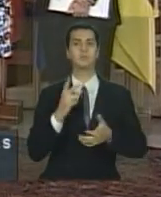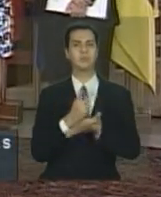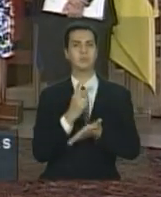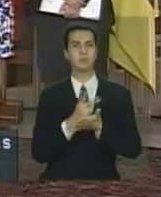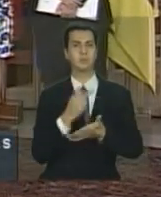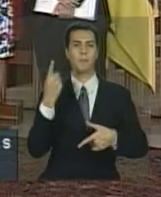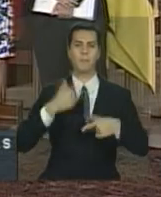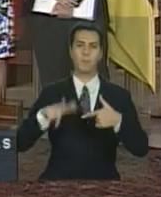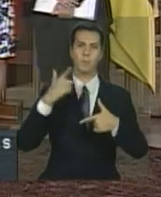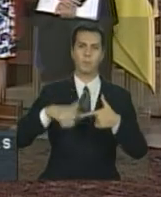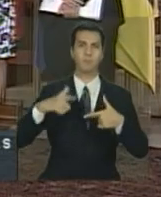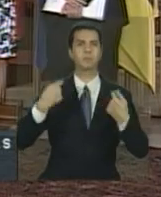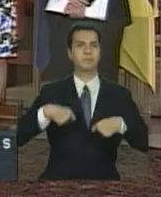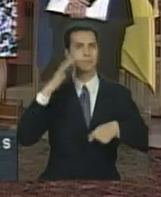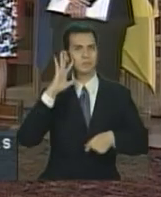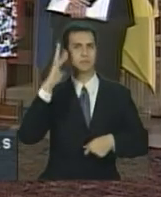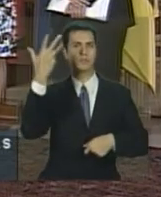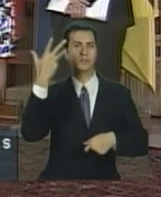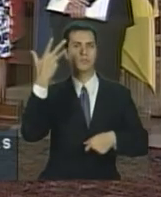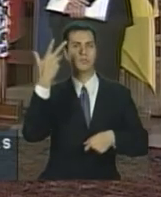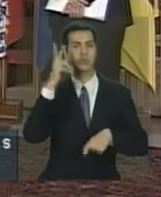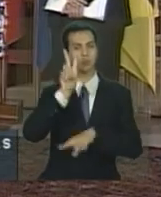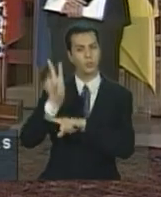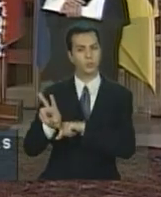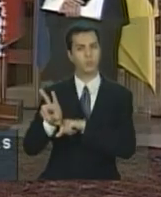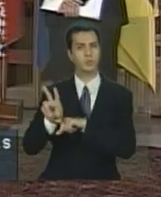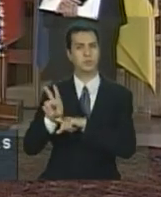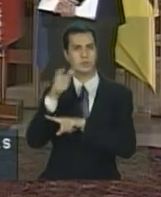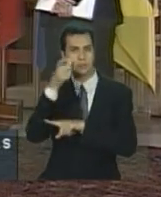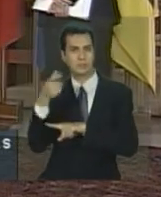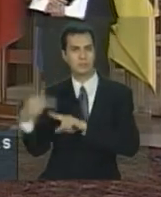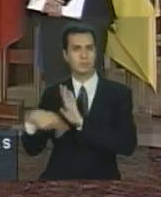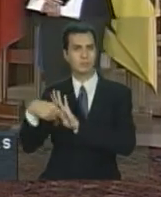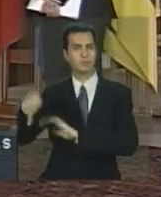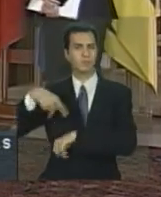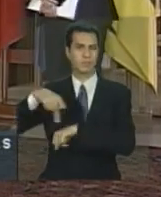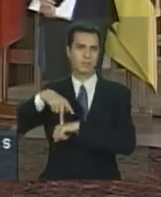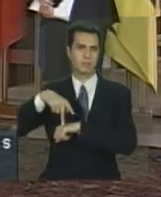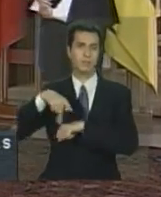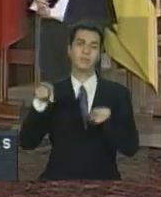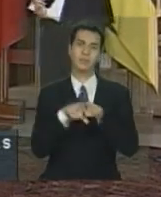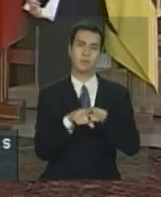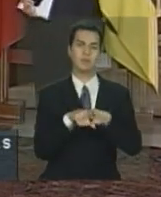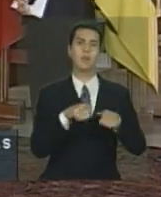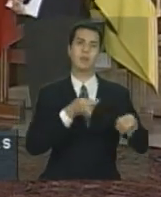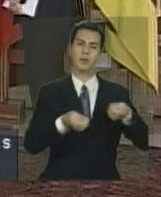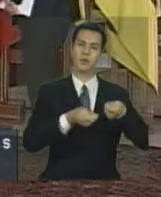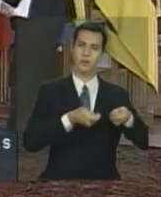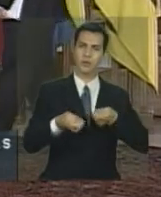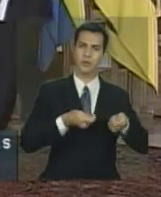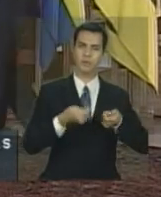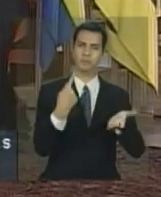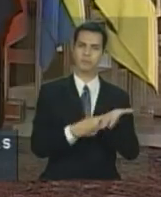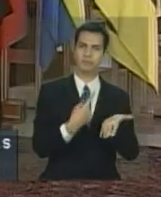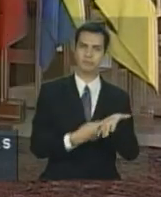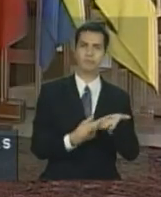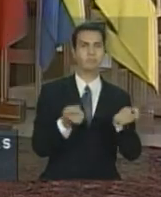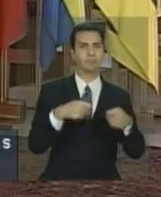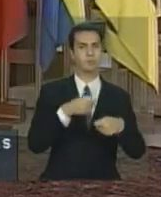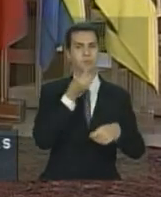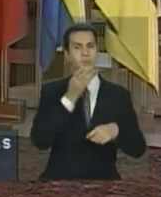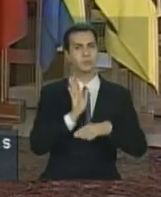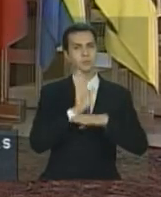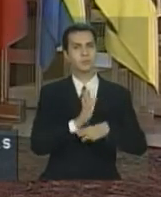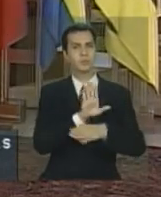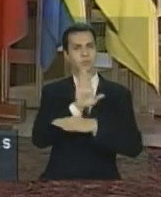conflitos envolvendo os interesses de seu país, negociar acordos que tragam benefícios e promover a